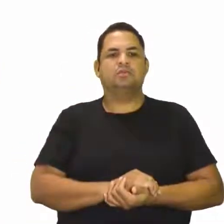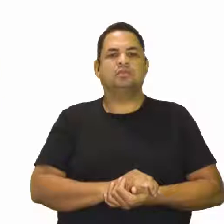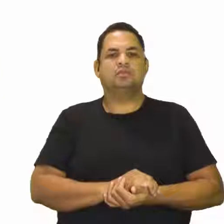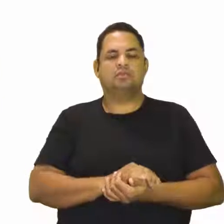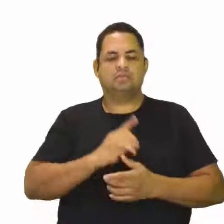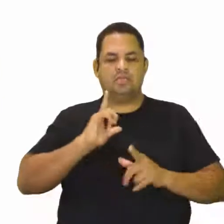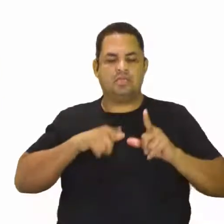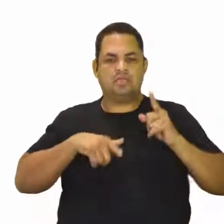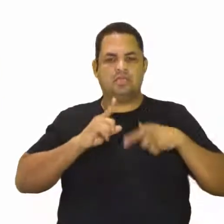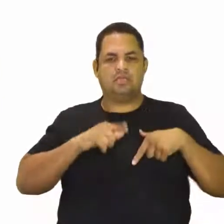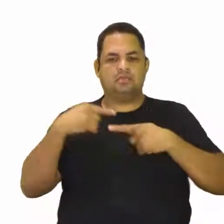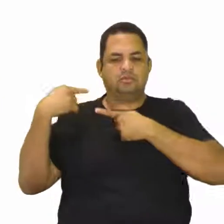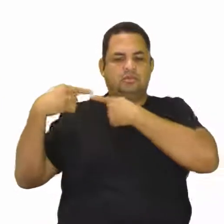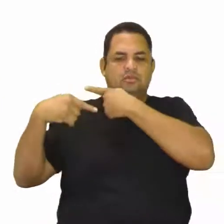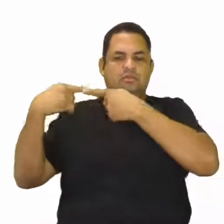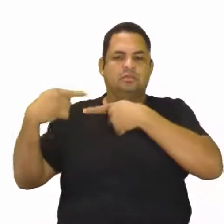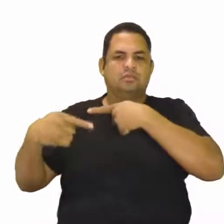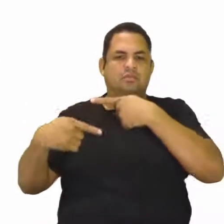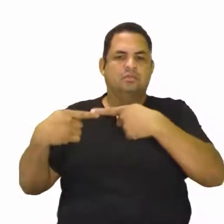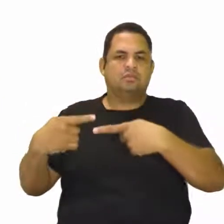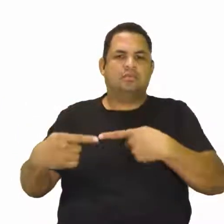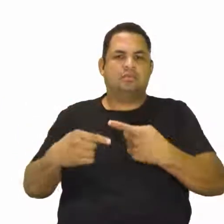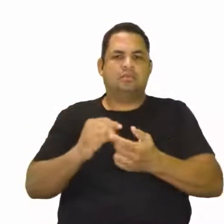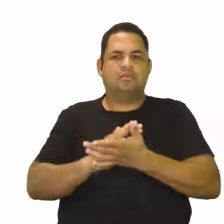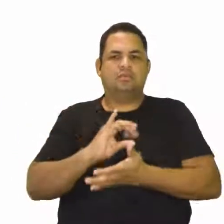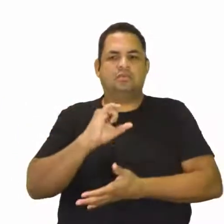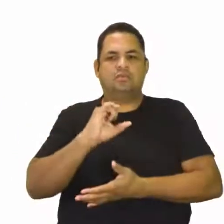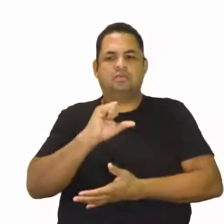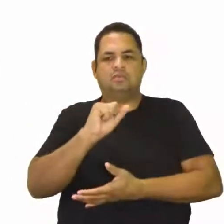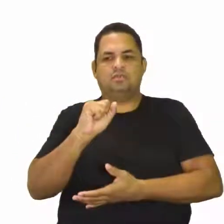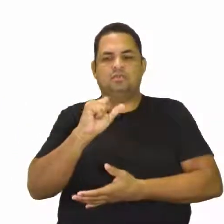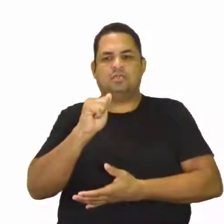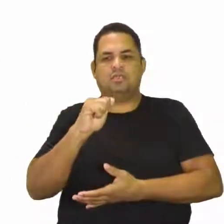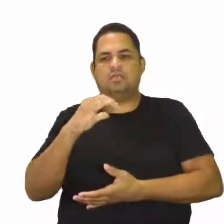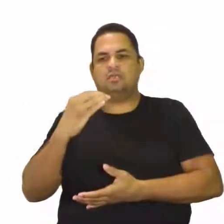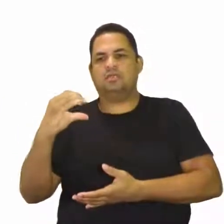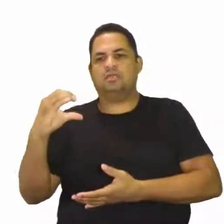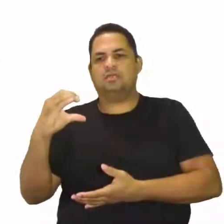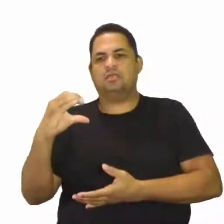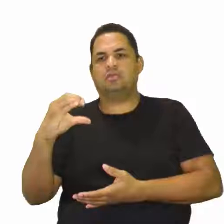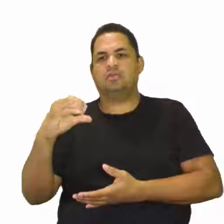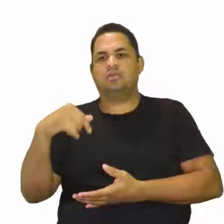Israelense, eles são os descendentes de Isaac,